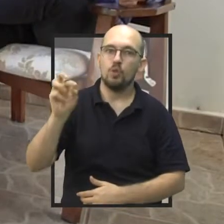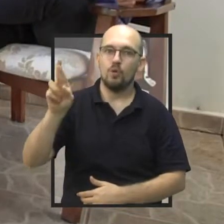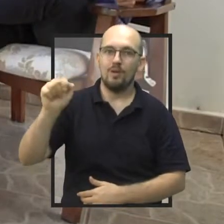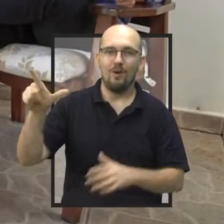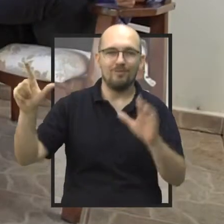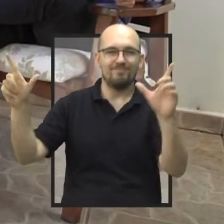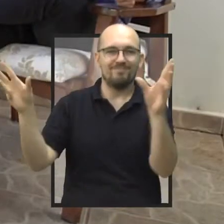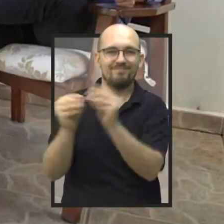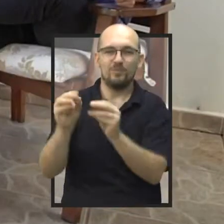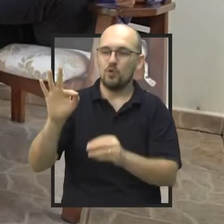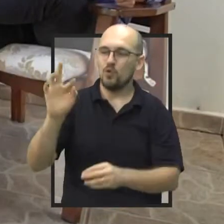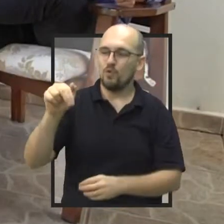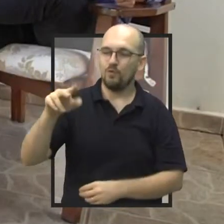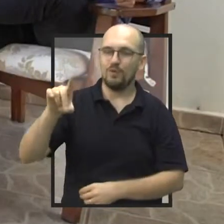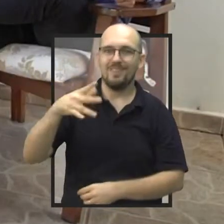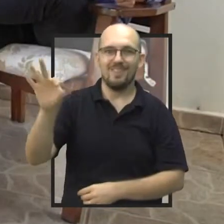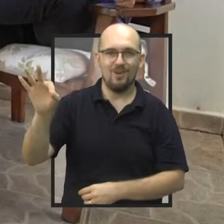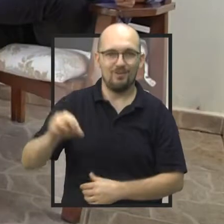Agora, veja bem, Ângelo,